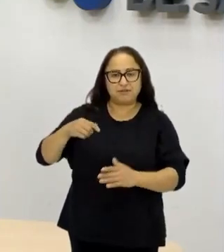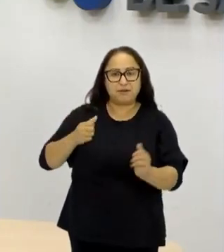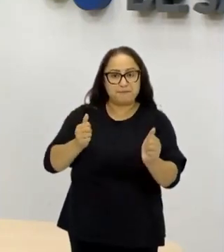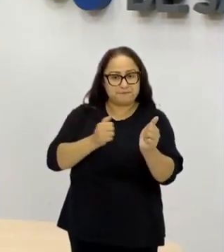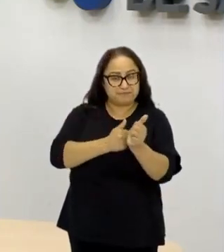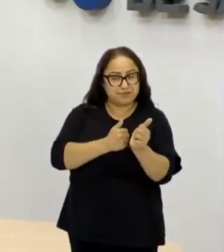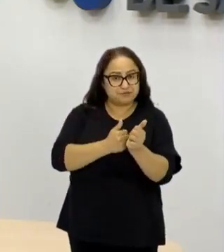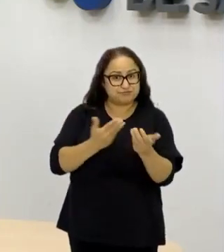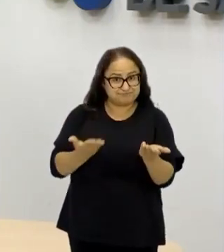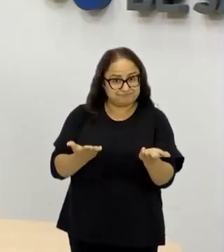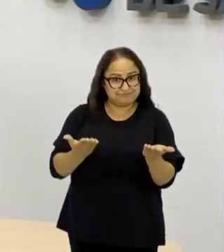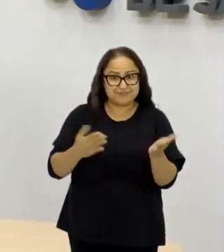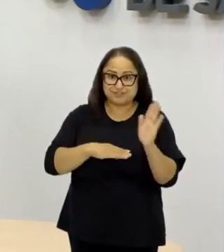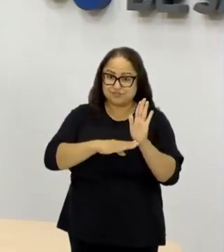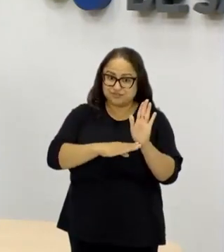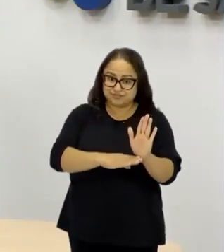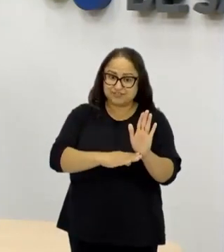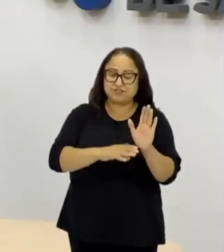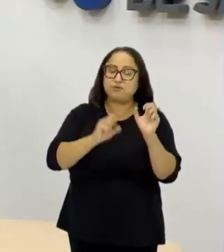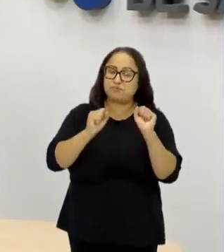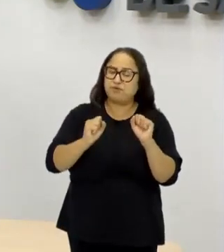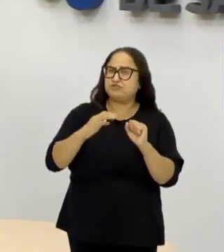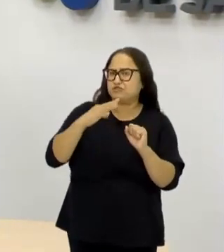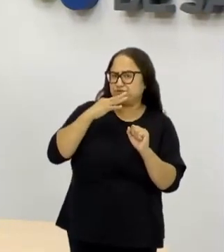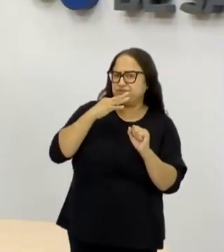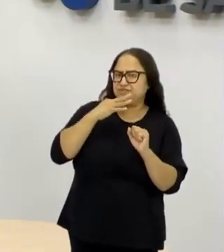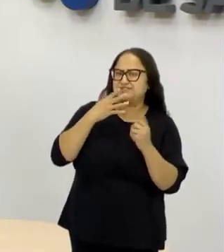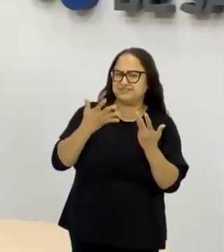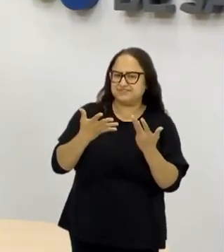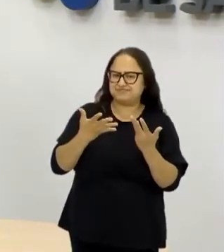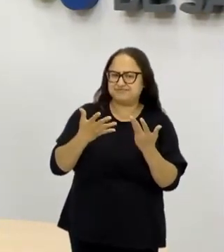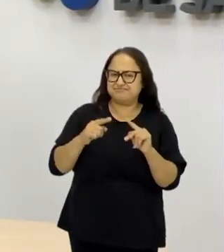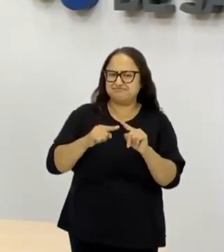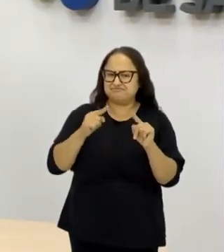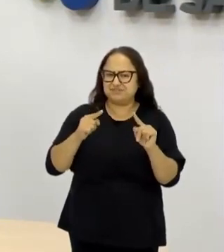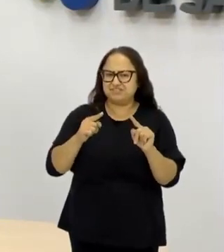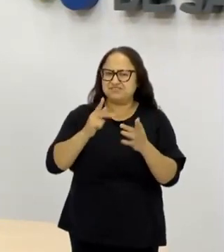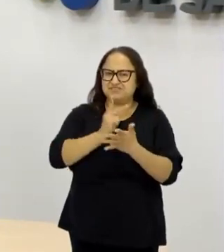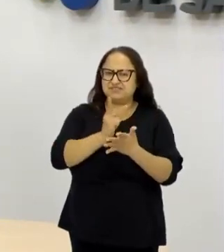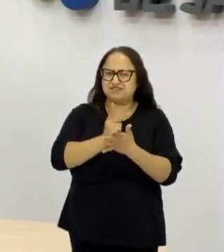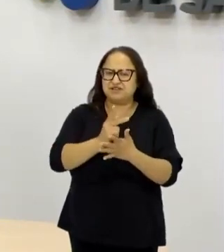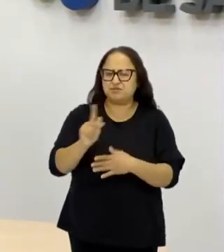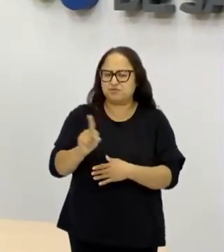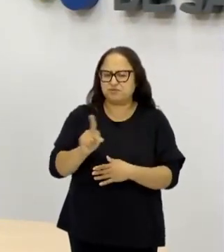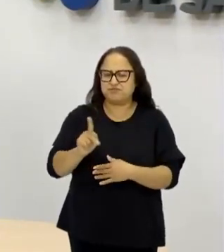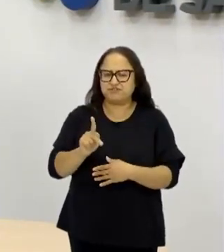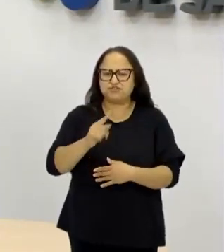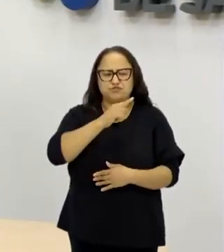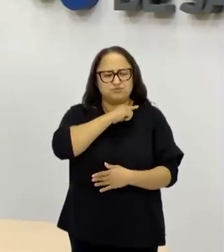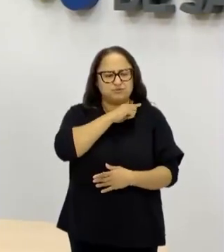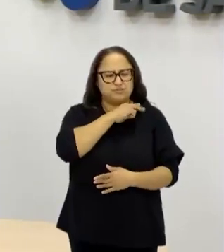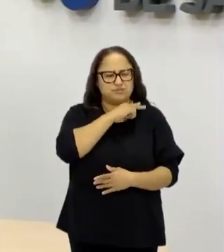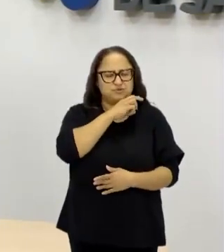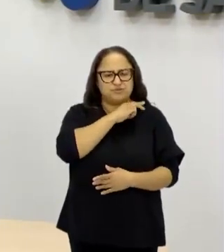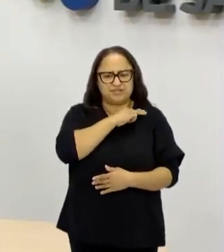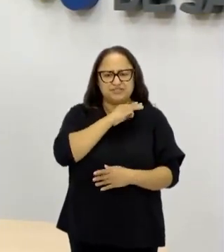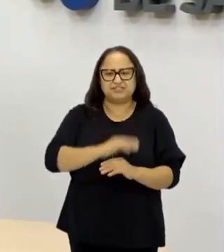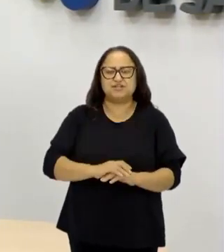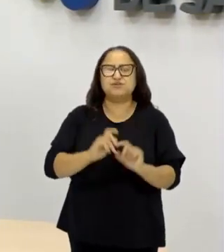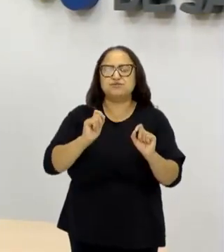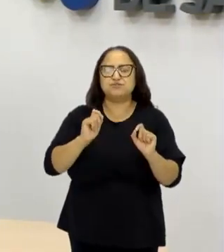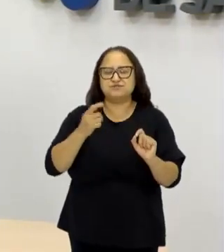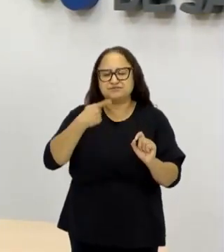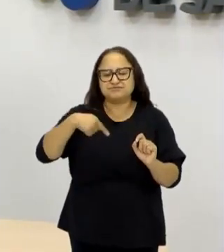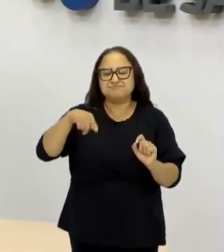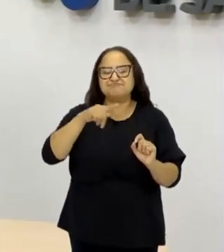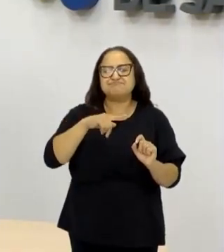presente, né, vocês podem conhecer, né, apesar de ele estar sendo um professor mais do ensino médio, o nosso digníssimo professor